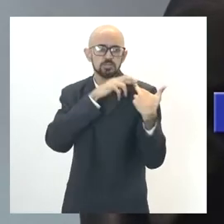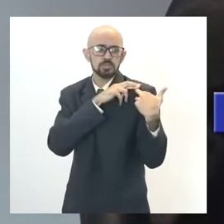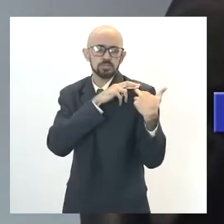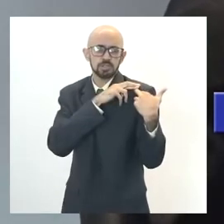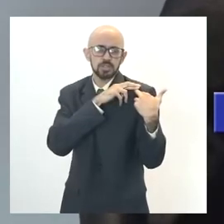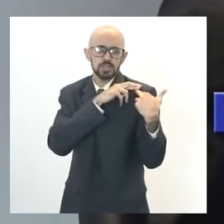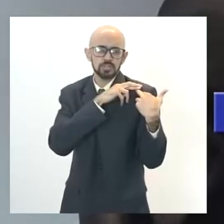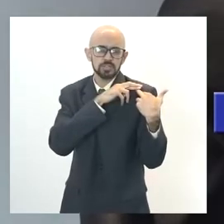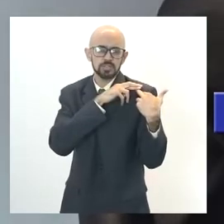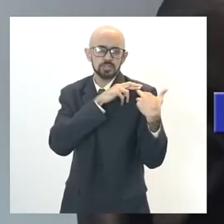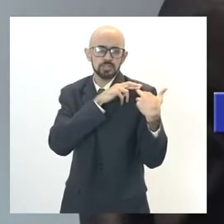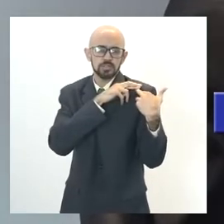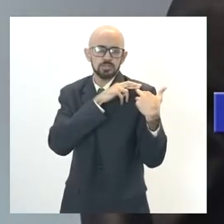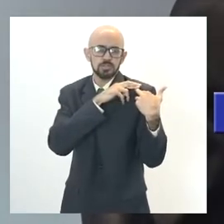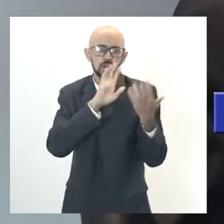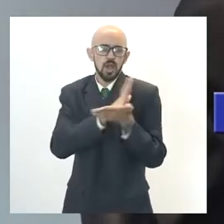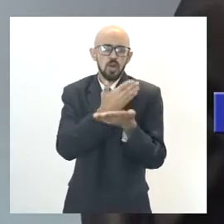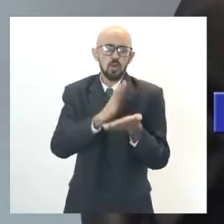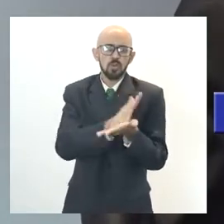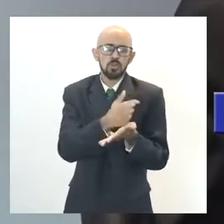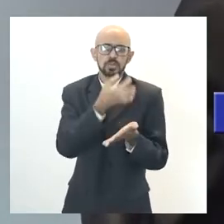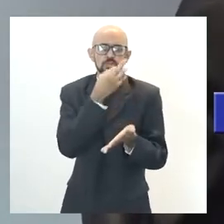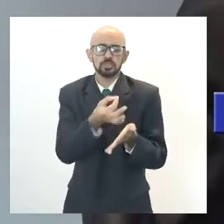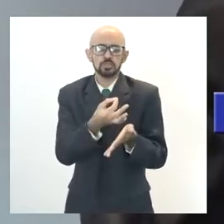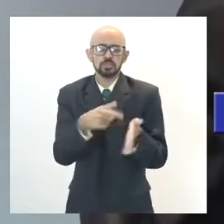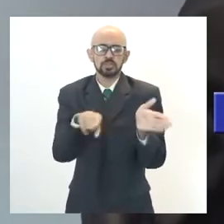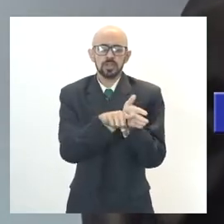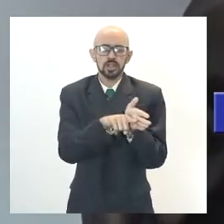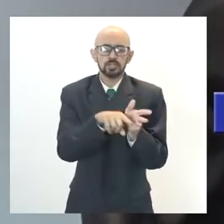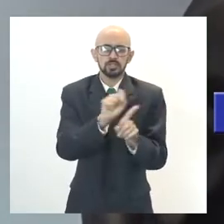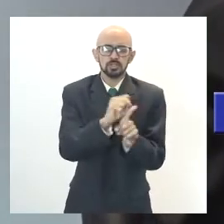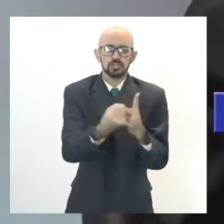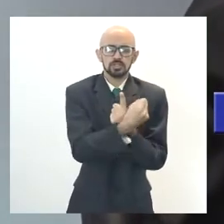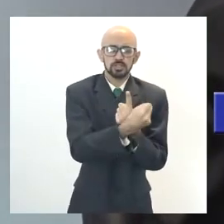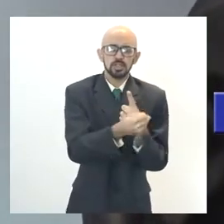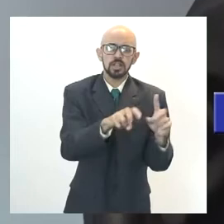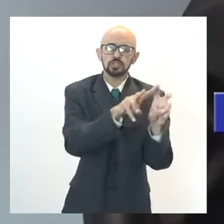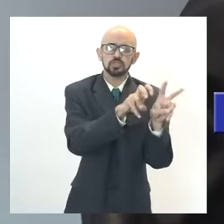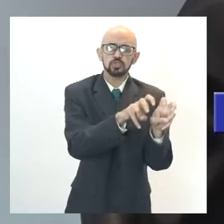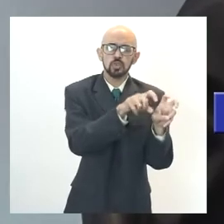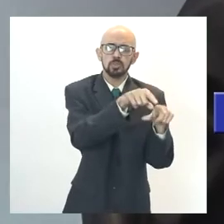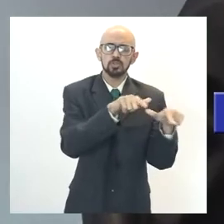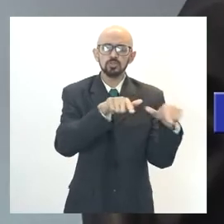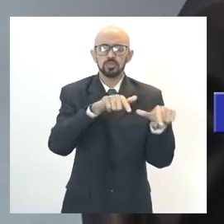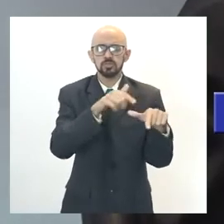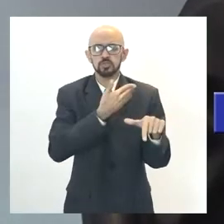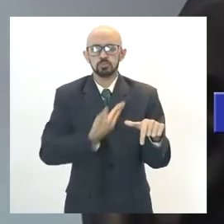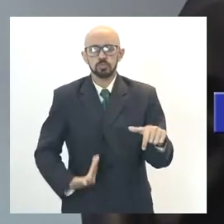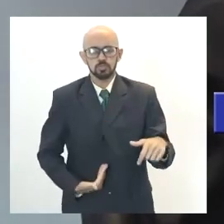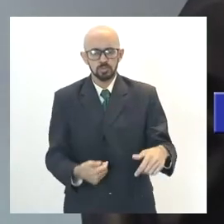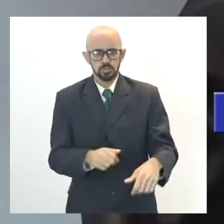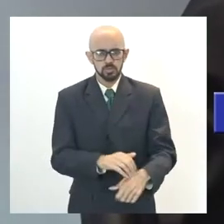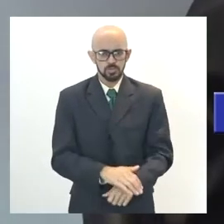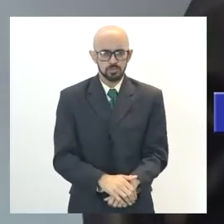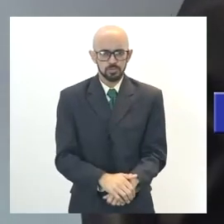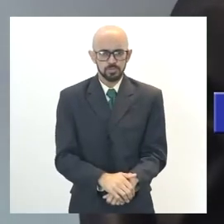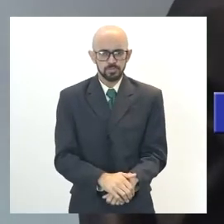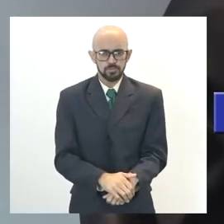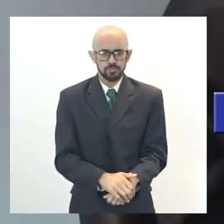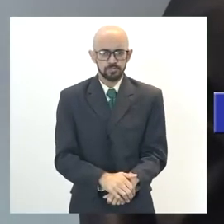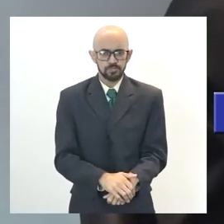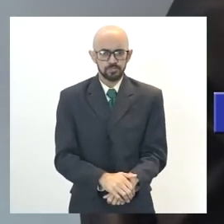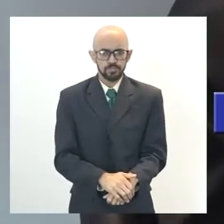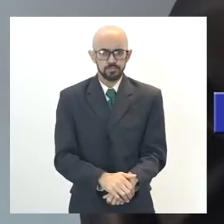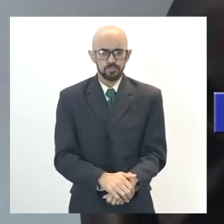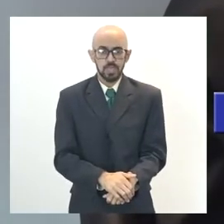pelas eventuais críticas que vêm da sociedade em relação a serviço público é como se